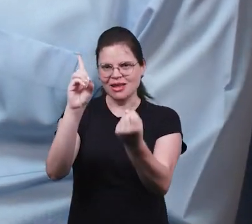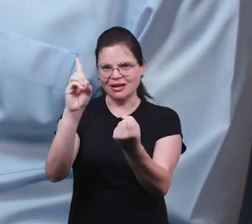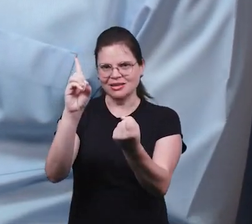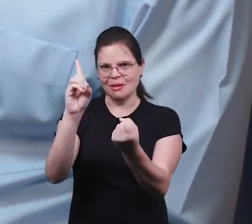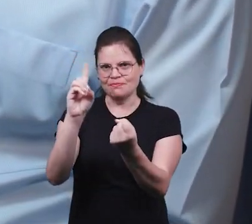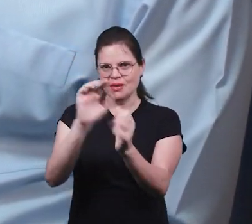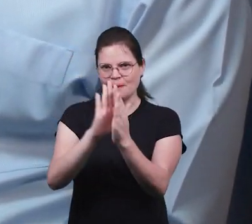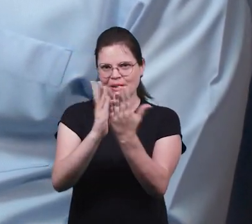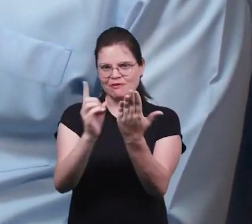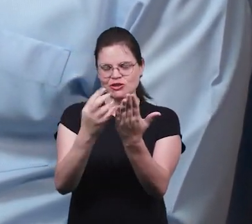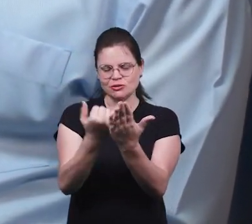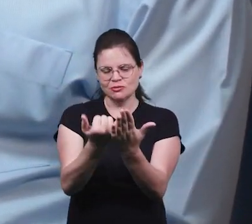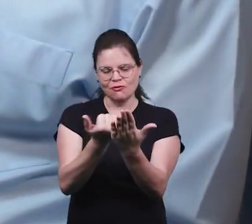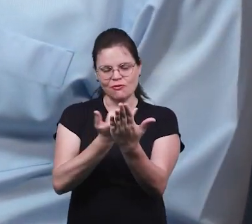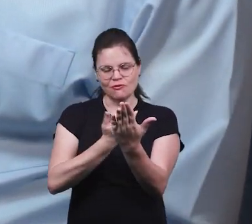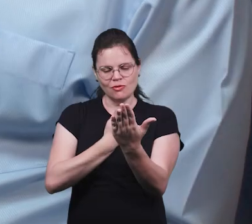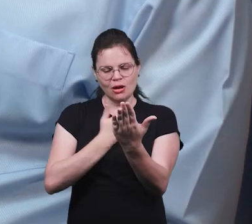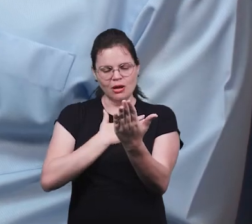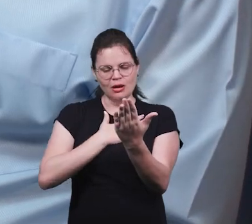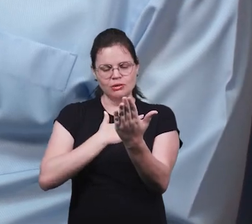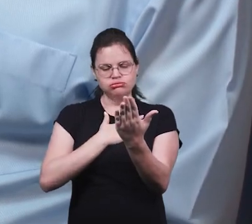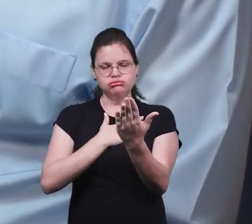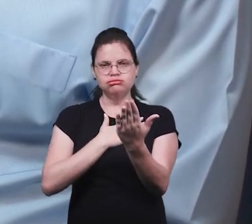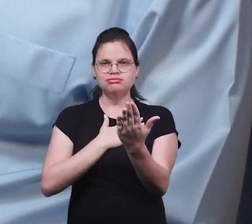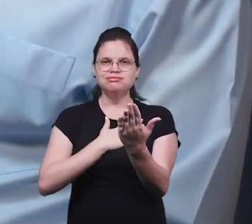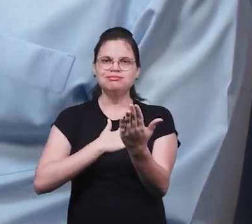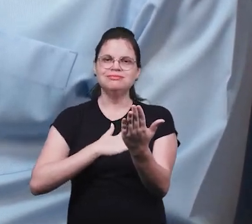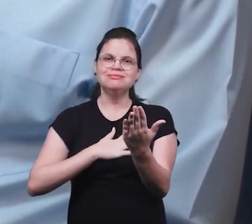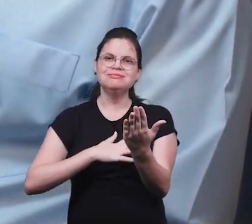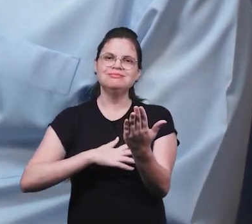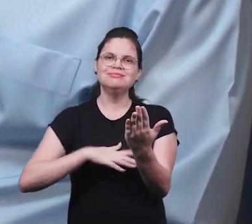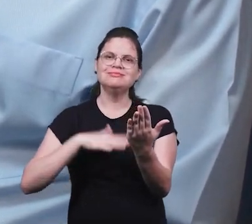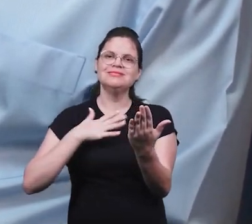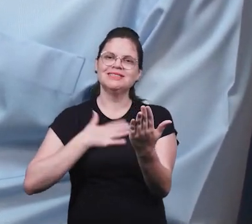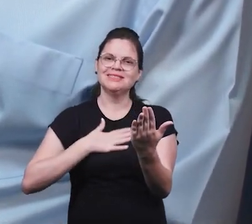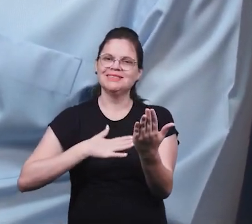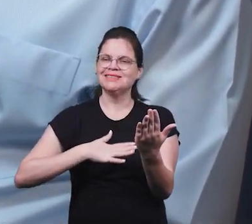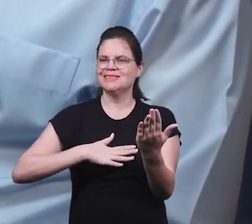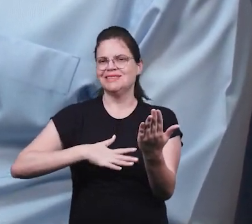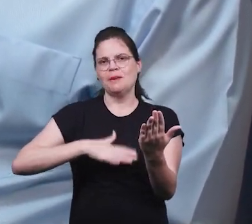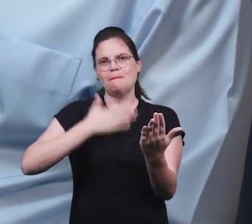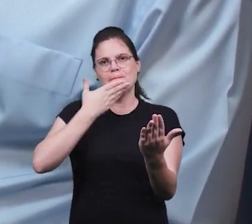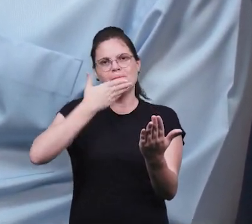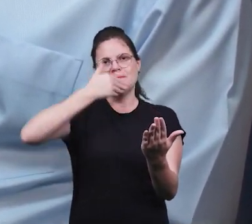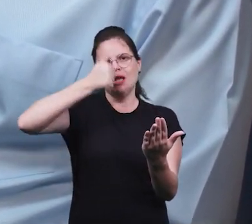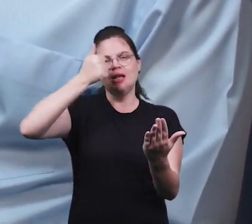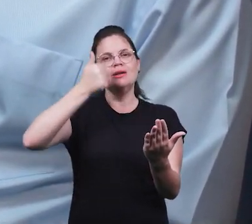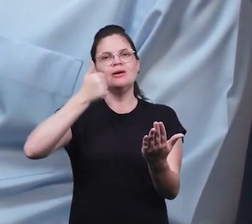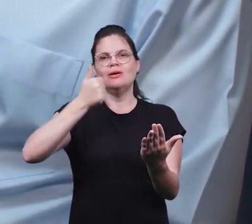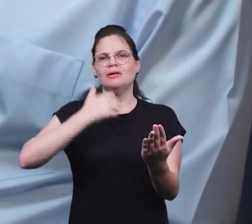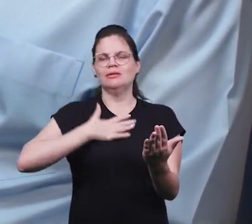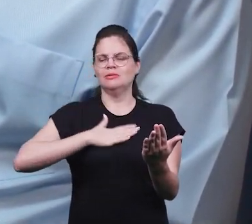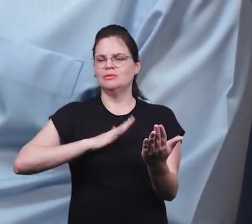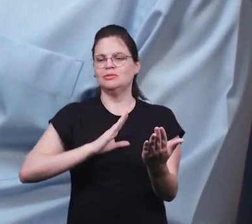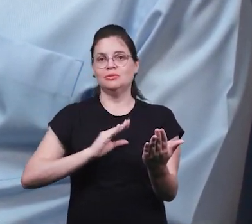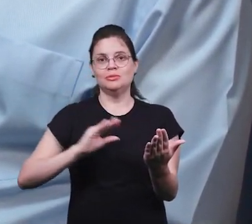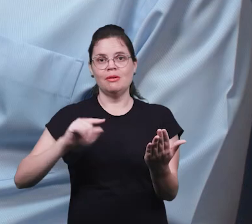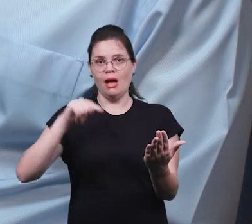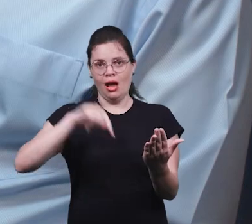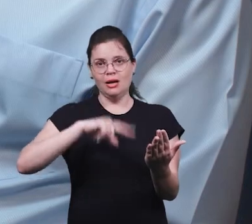traz descanso. A bênção você já recebe aqui. É 100 vezes mais nessa vida e depois a vida eterna. Porque você